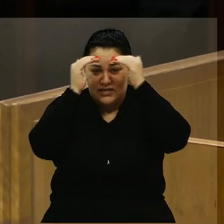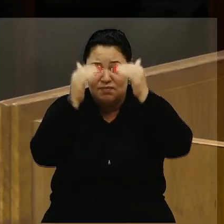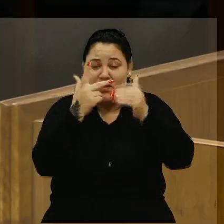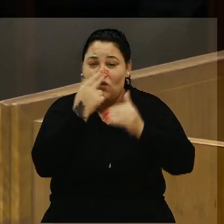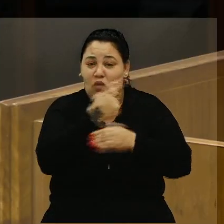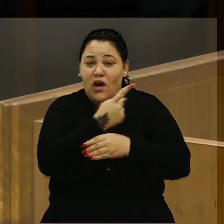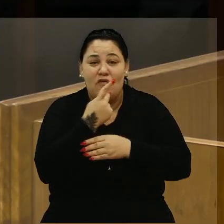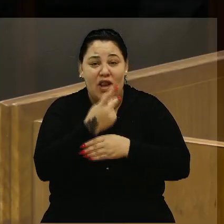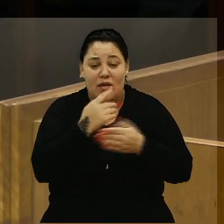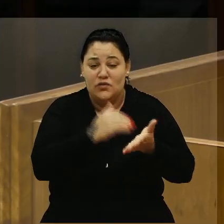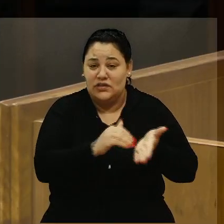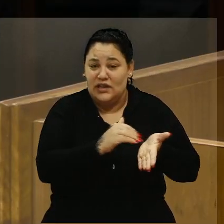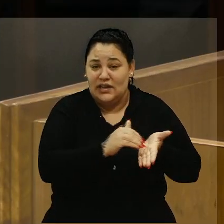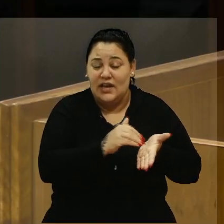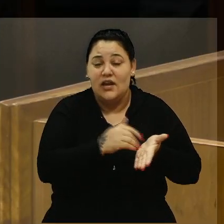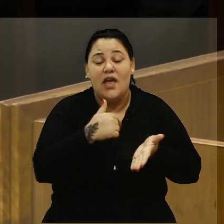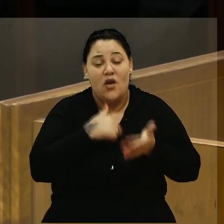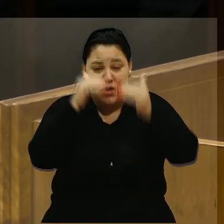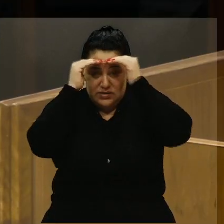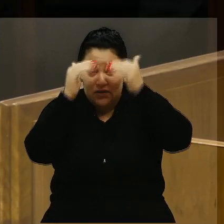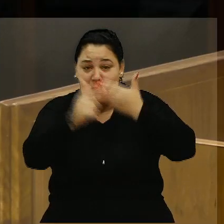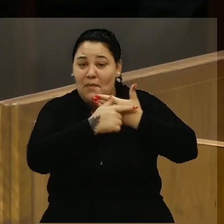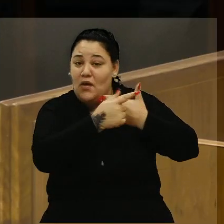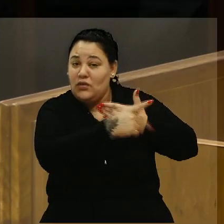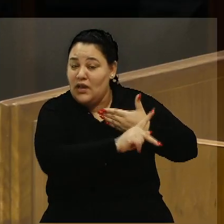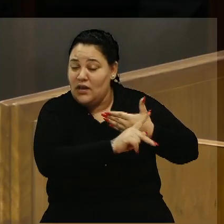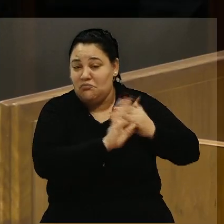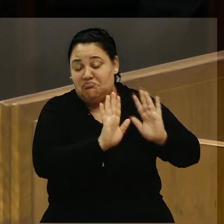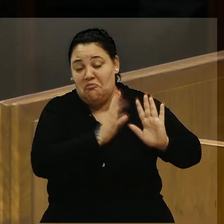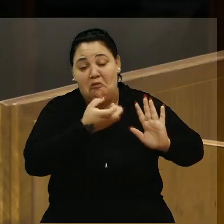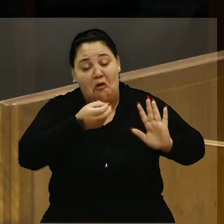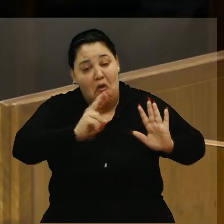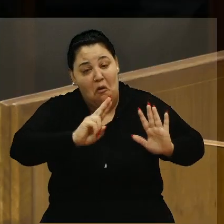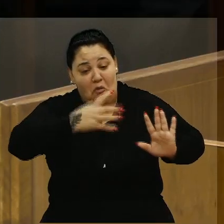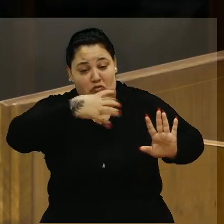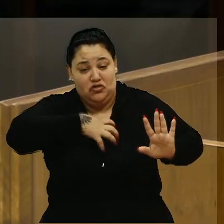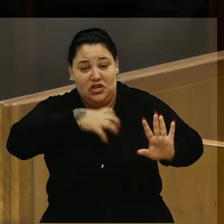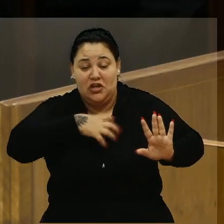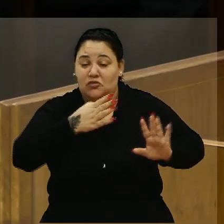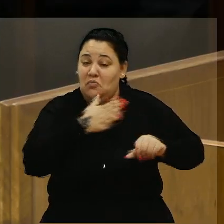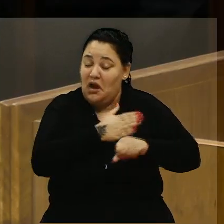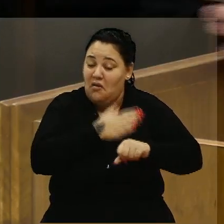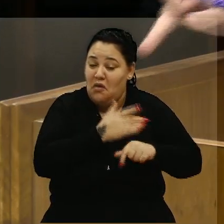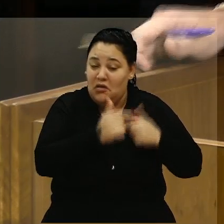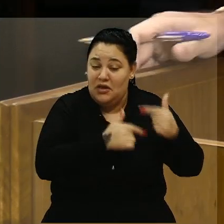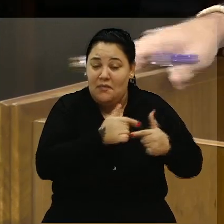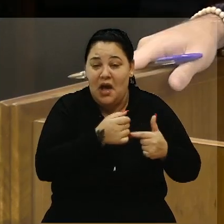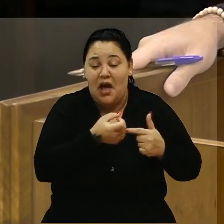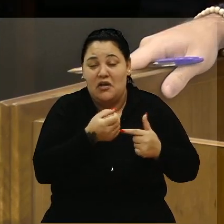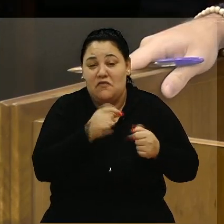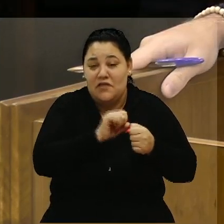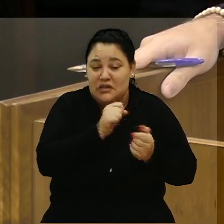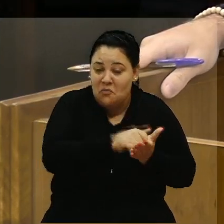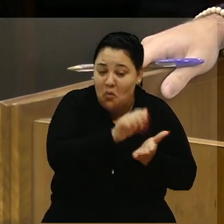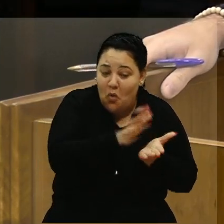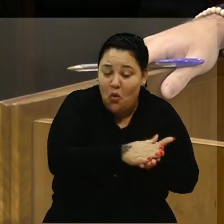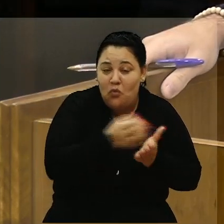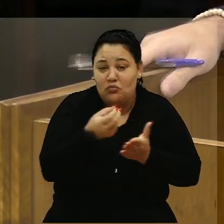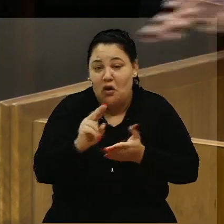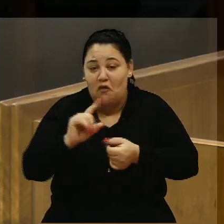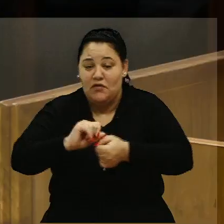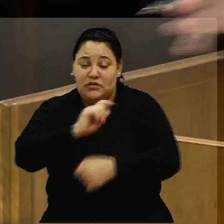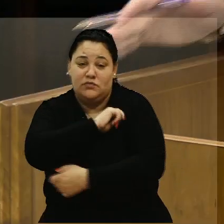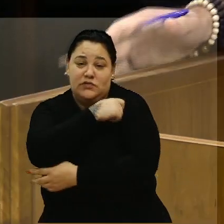secretário adjunto, eu respeito o papel dele ou o jeito dele, né, de estar no seu cargo, de querer multar ou fazer as